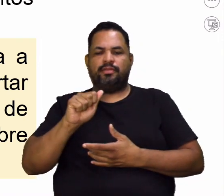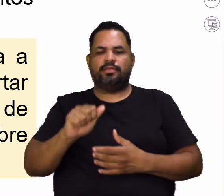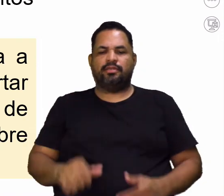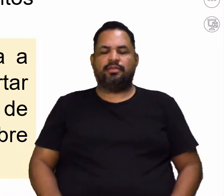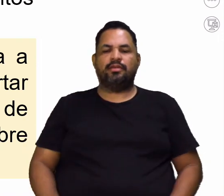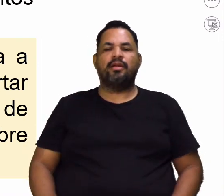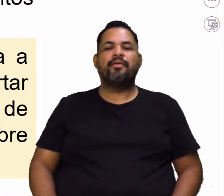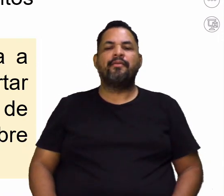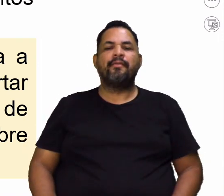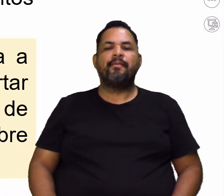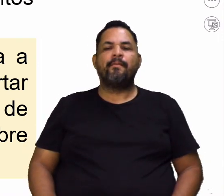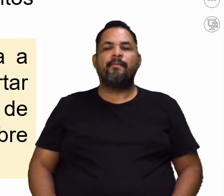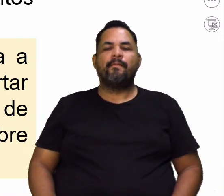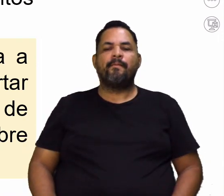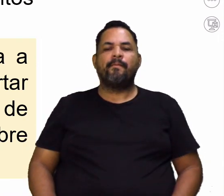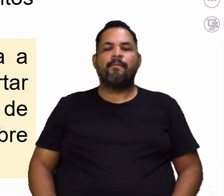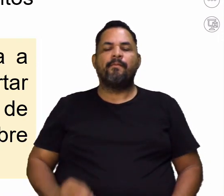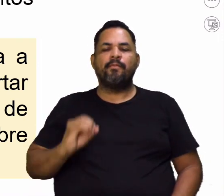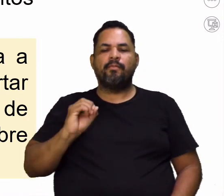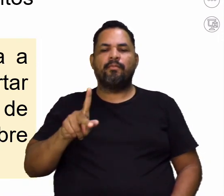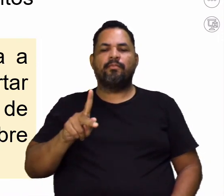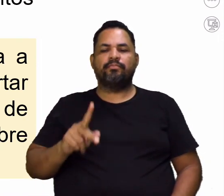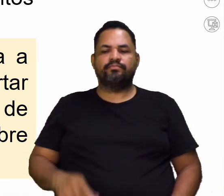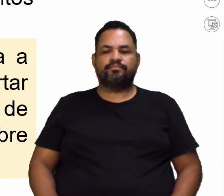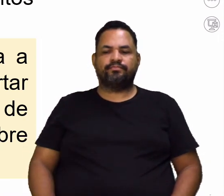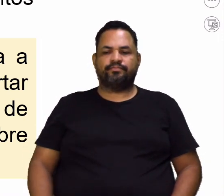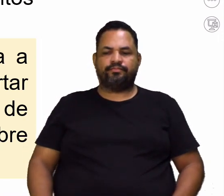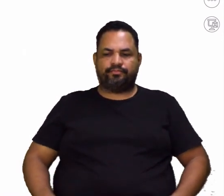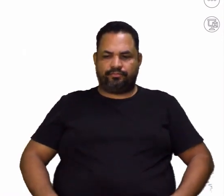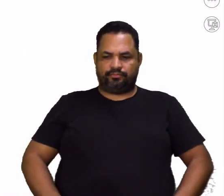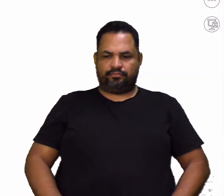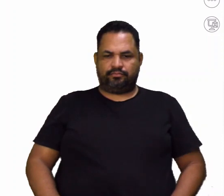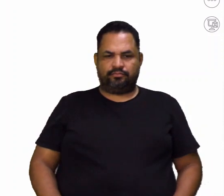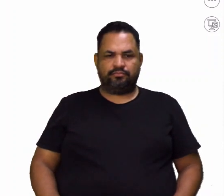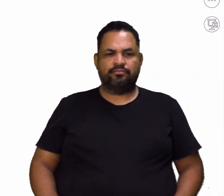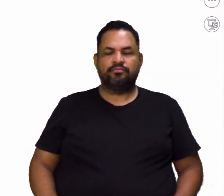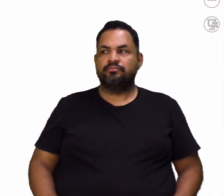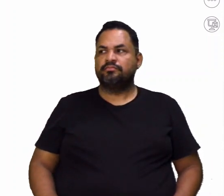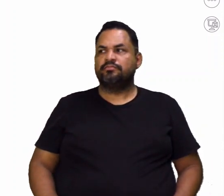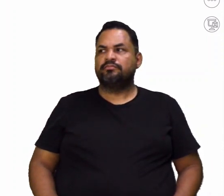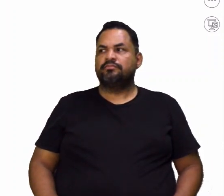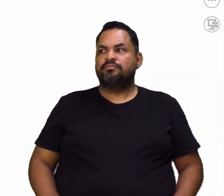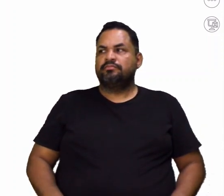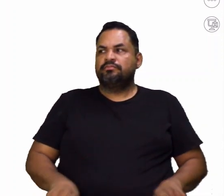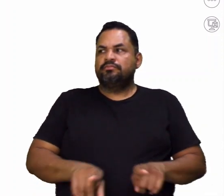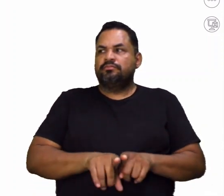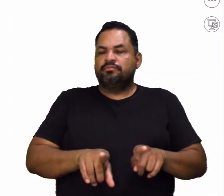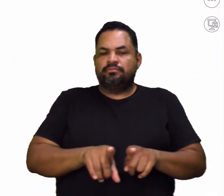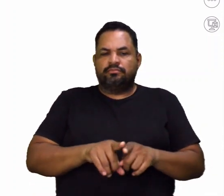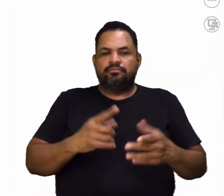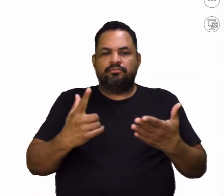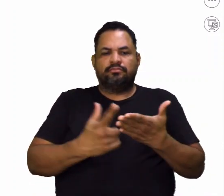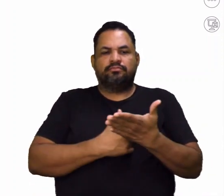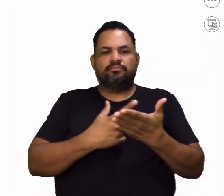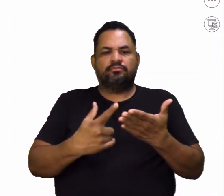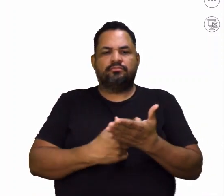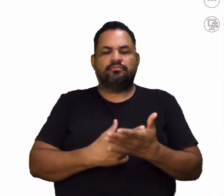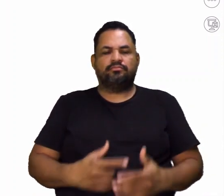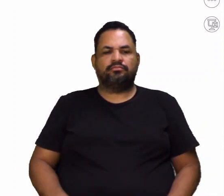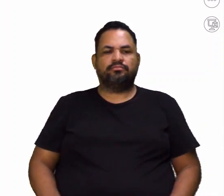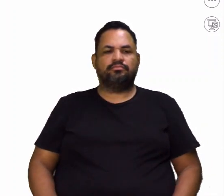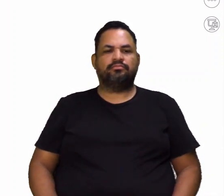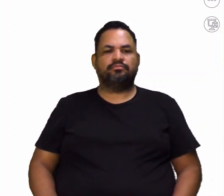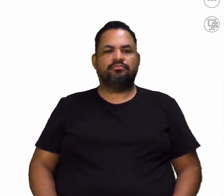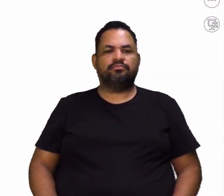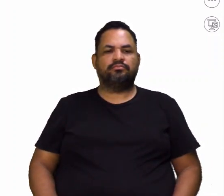beleza OK agora mais uma aqui também sobre a obra Olha o